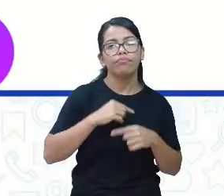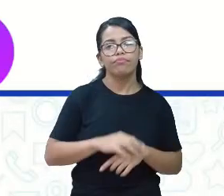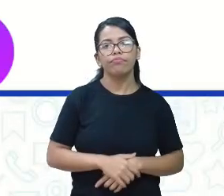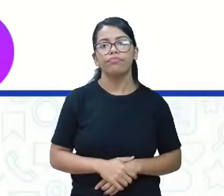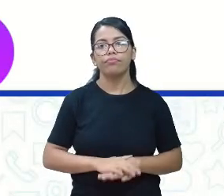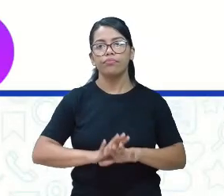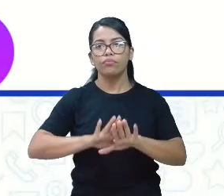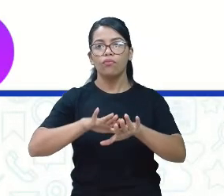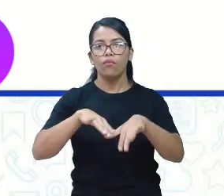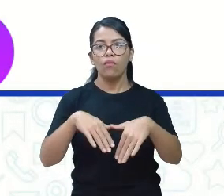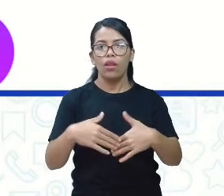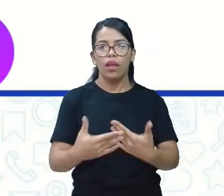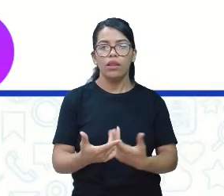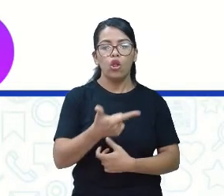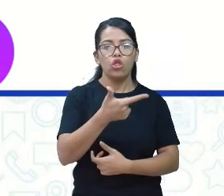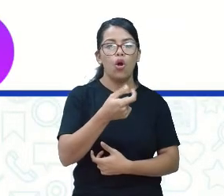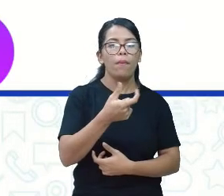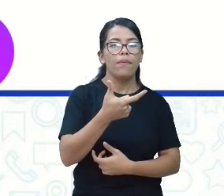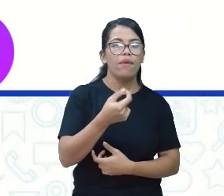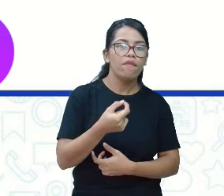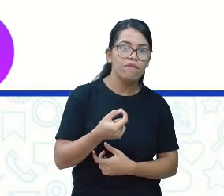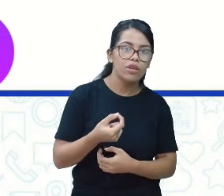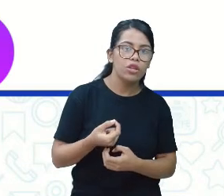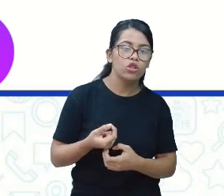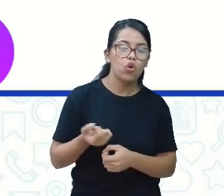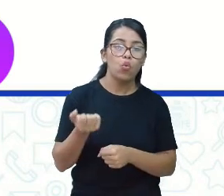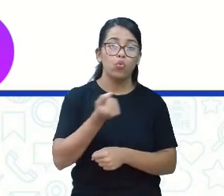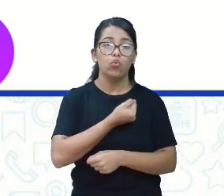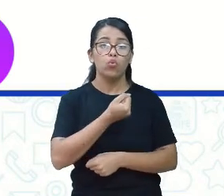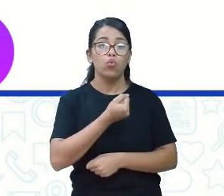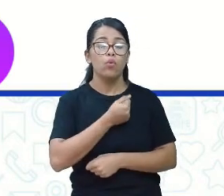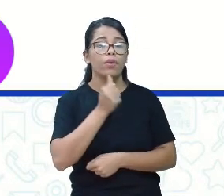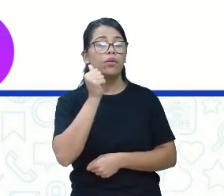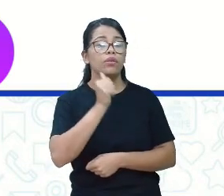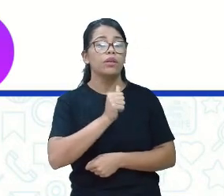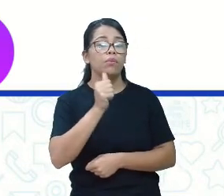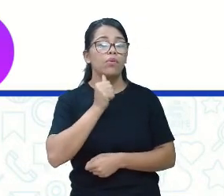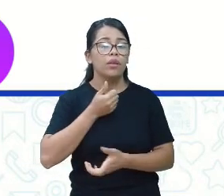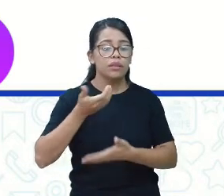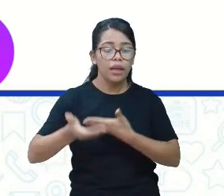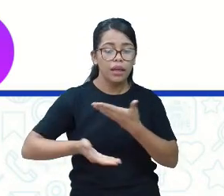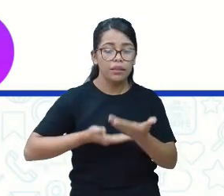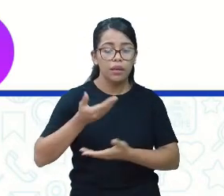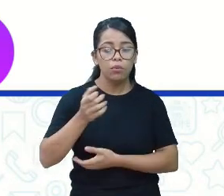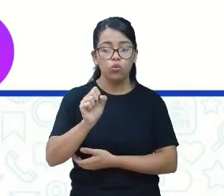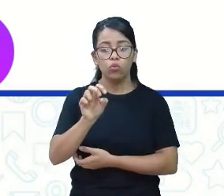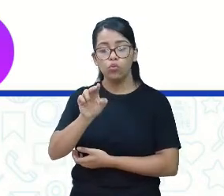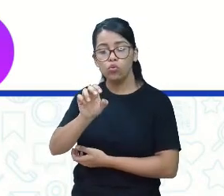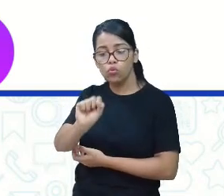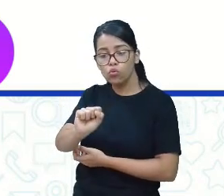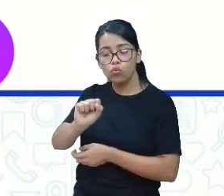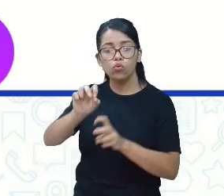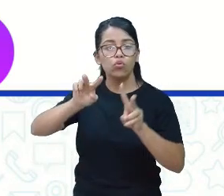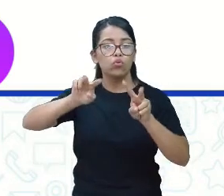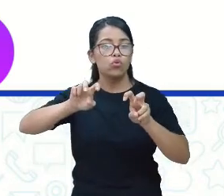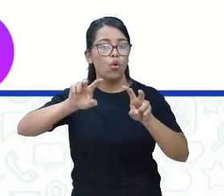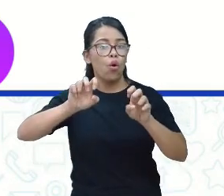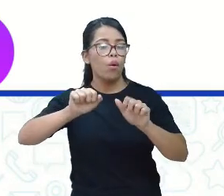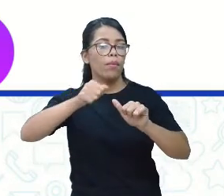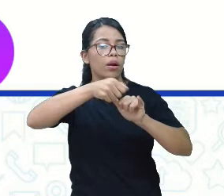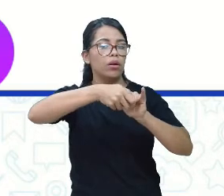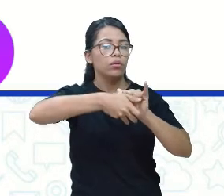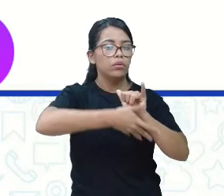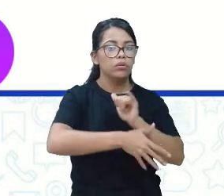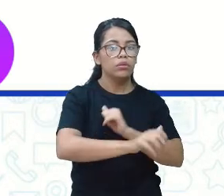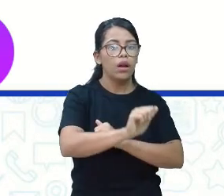número de mulheres atendidas em todo o país pelo SUS, que é o Sistema Único de Saúde, em razão de abortos